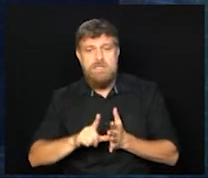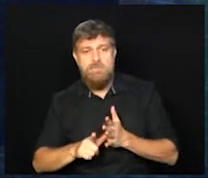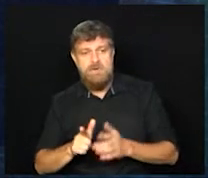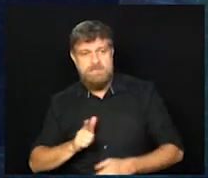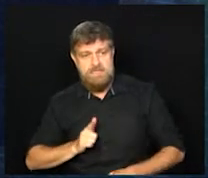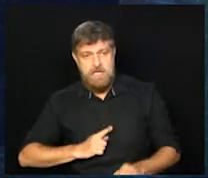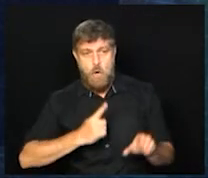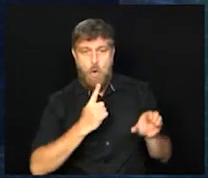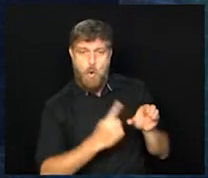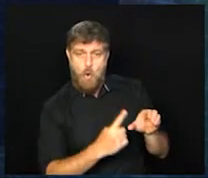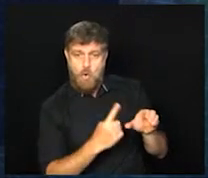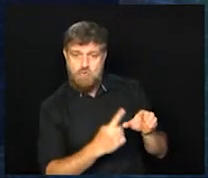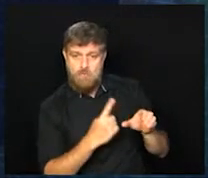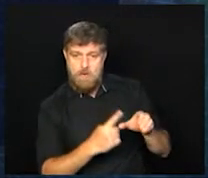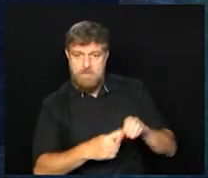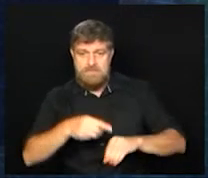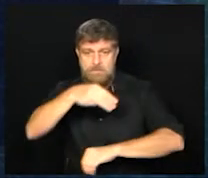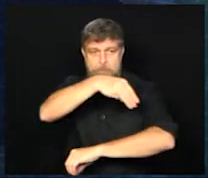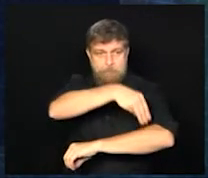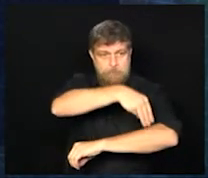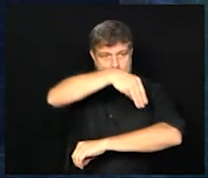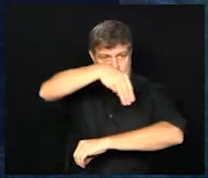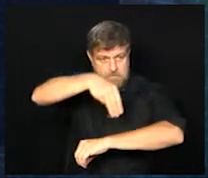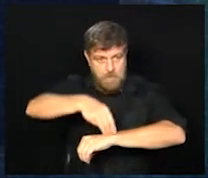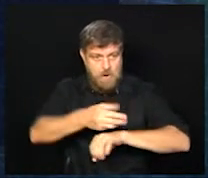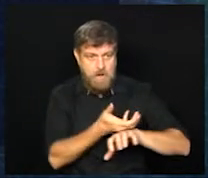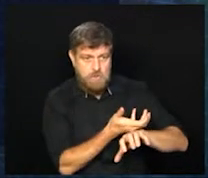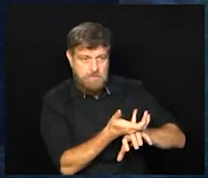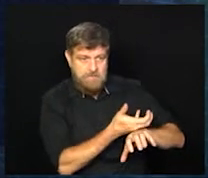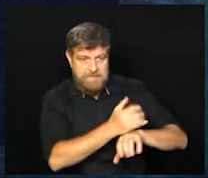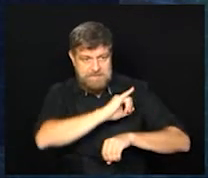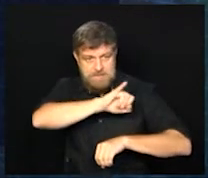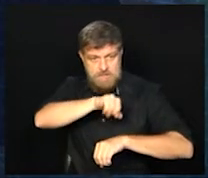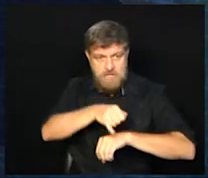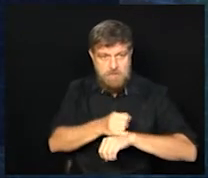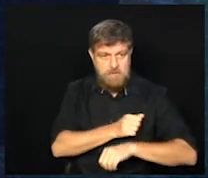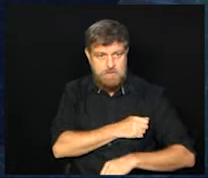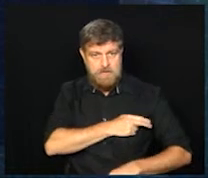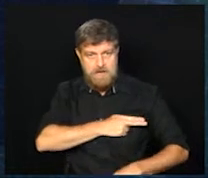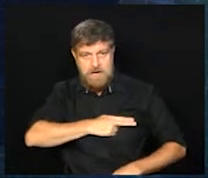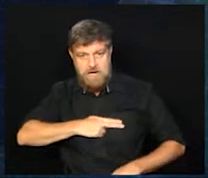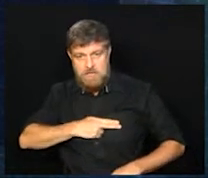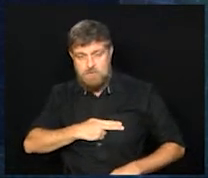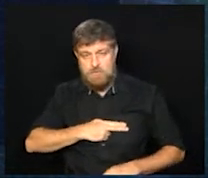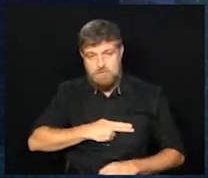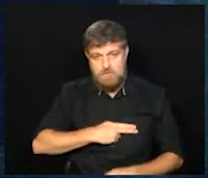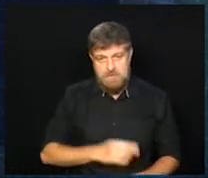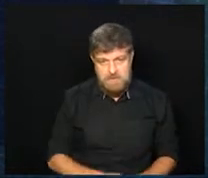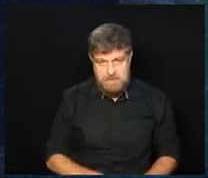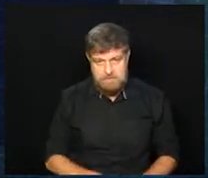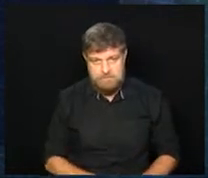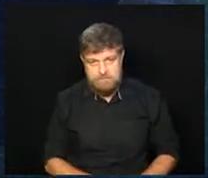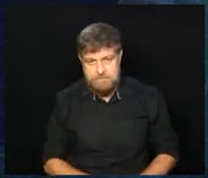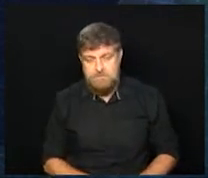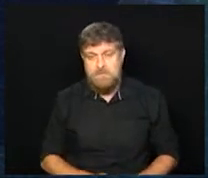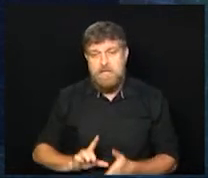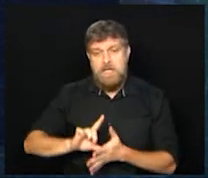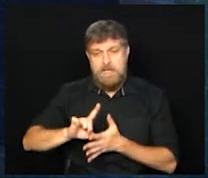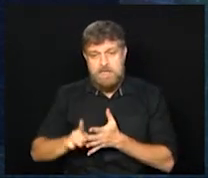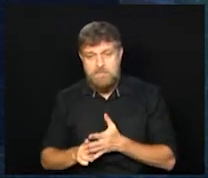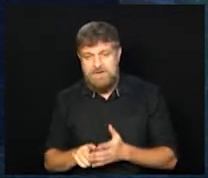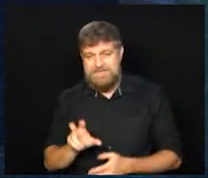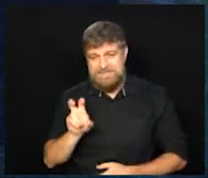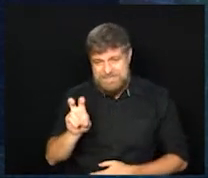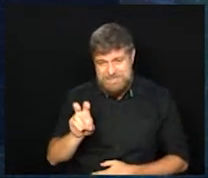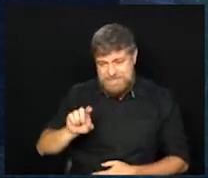aparecem os municípios de Cosmópolis, Montemor, Nova Odessa, Jaguariúna, Arthur Nogueira